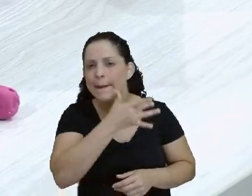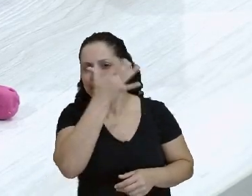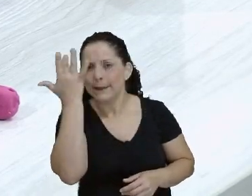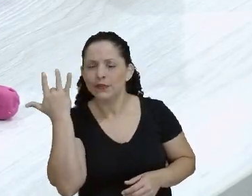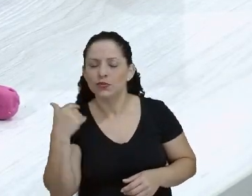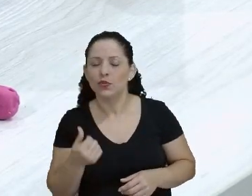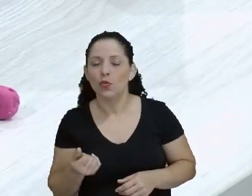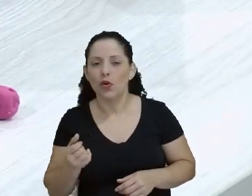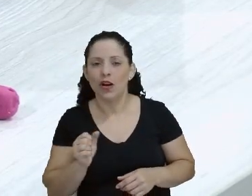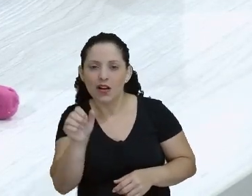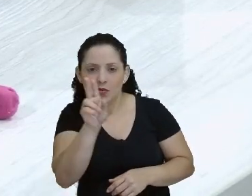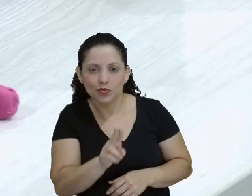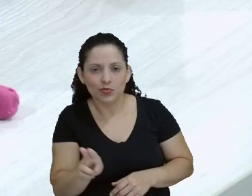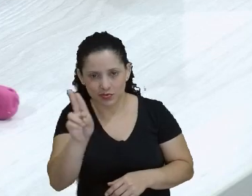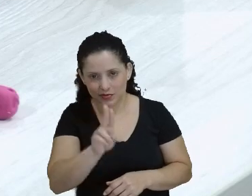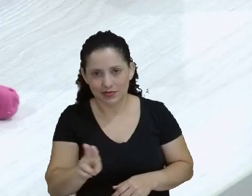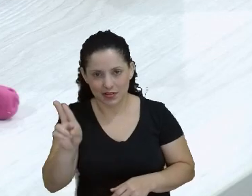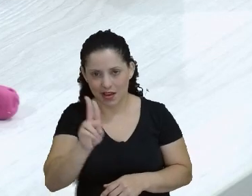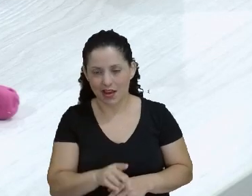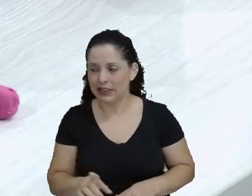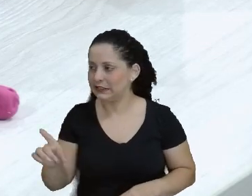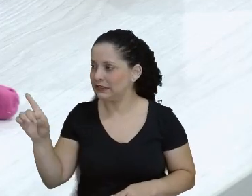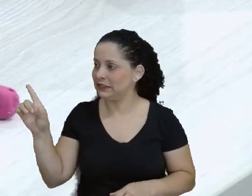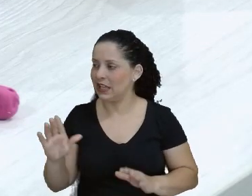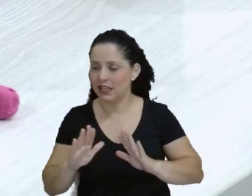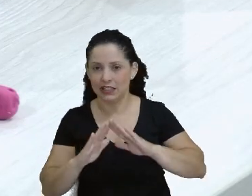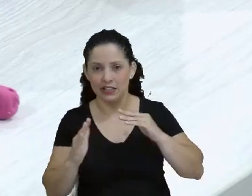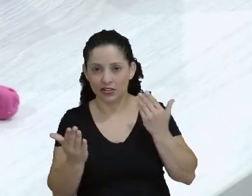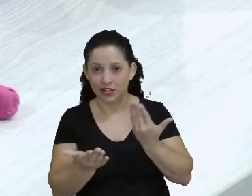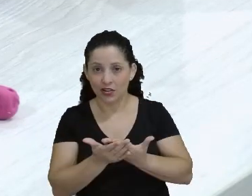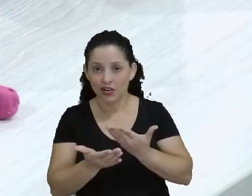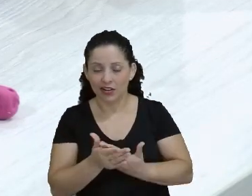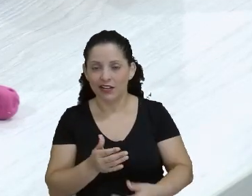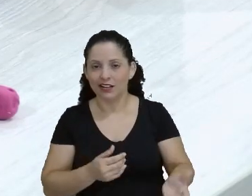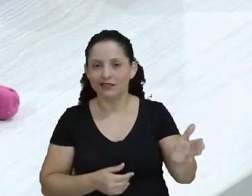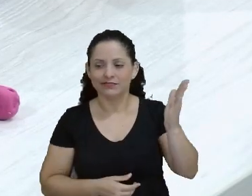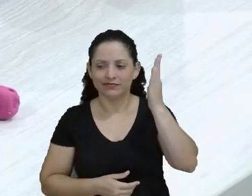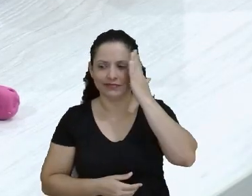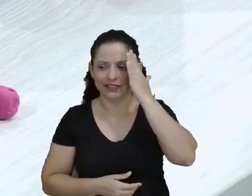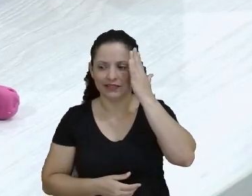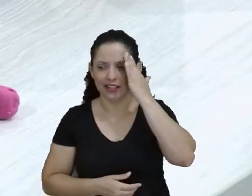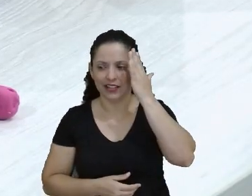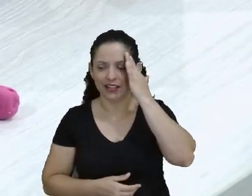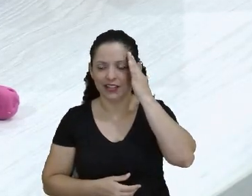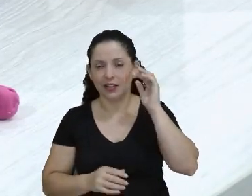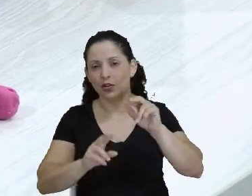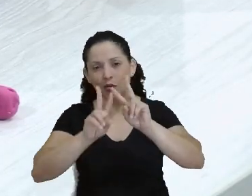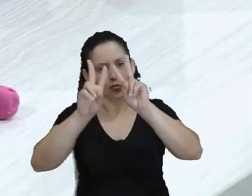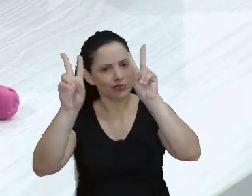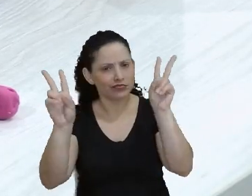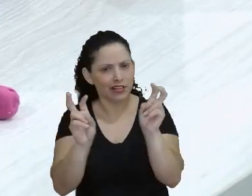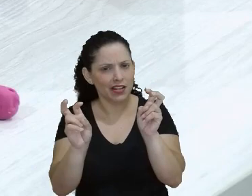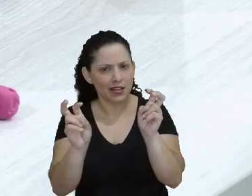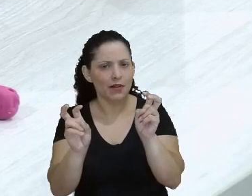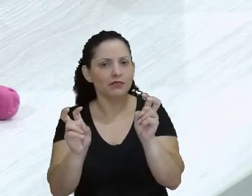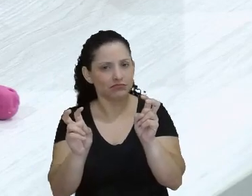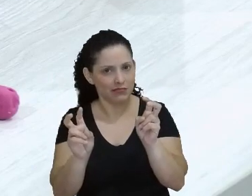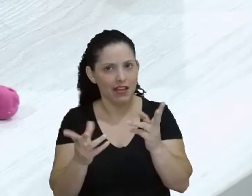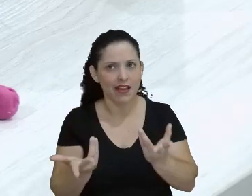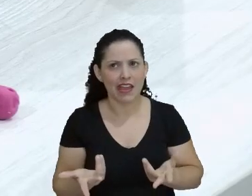a fazer isso na escola, ele começa a entender, né? Um assunto que é tão